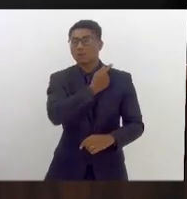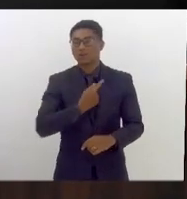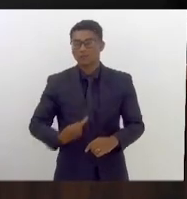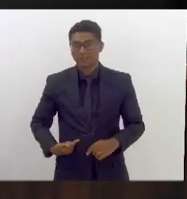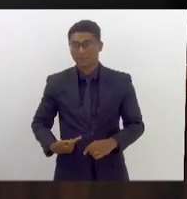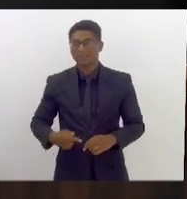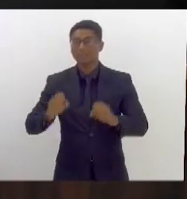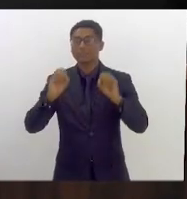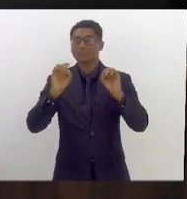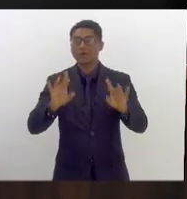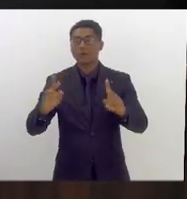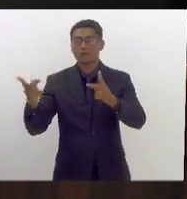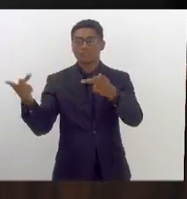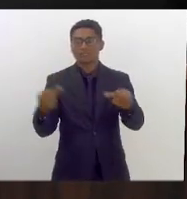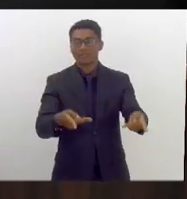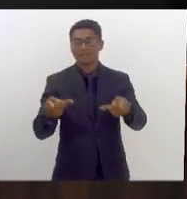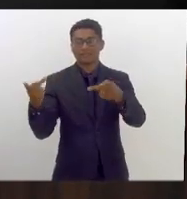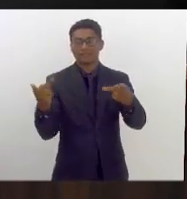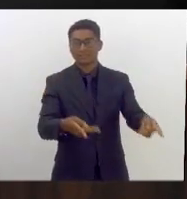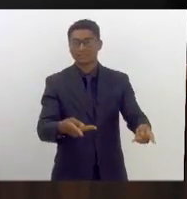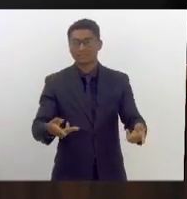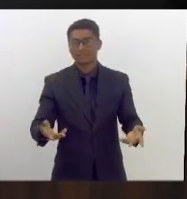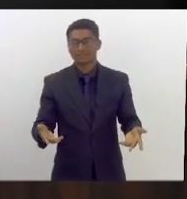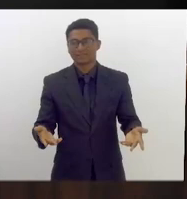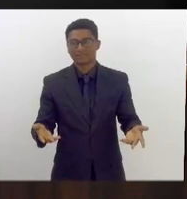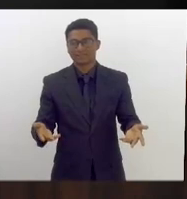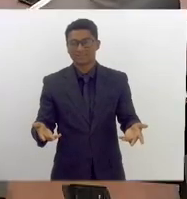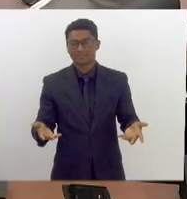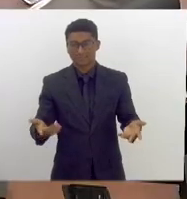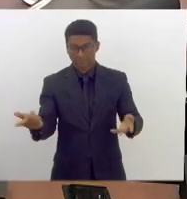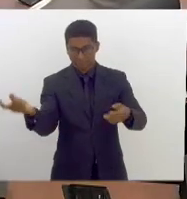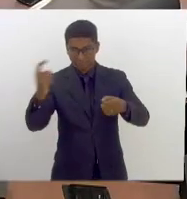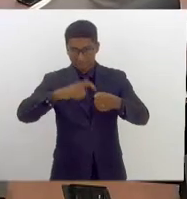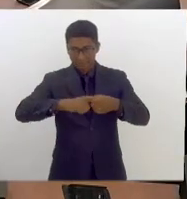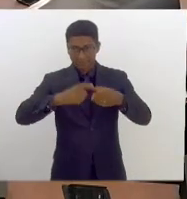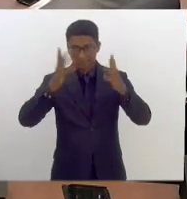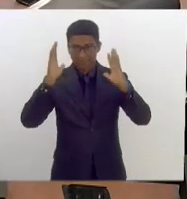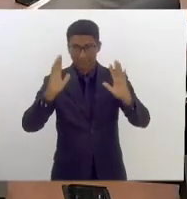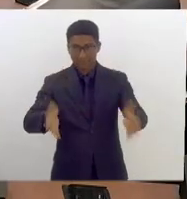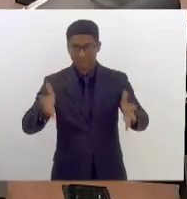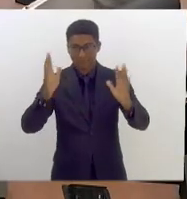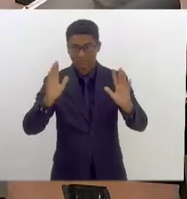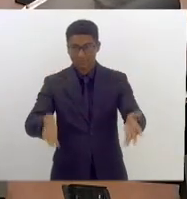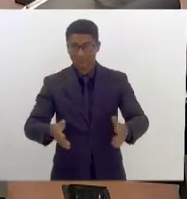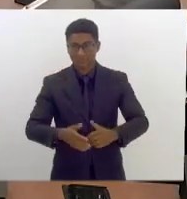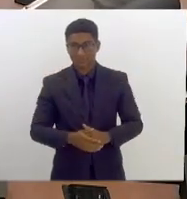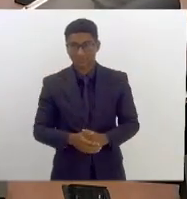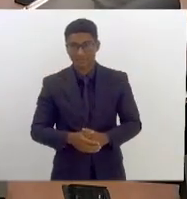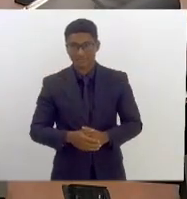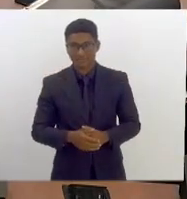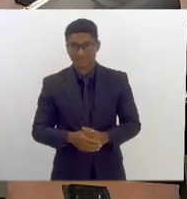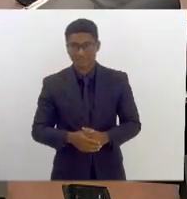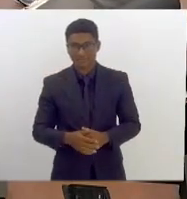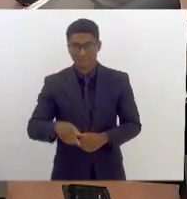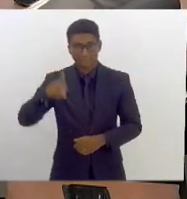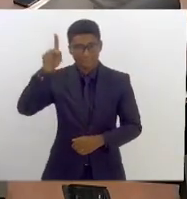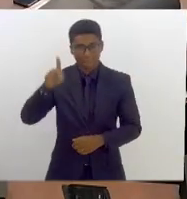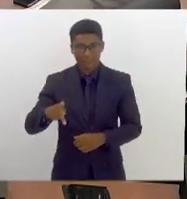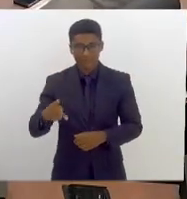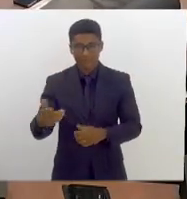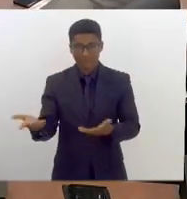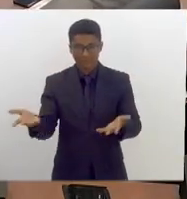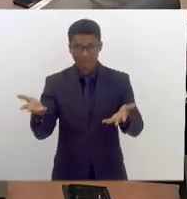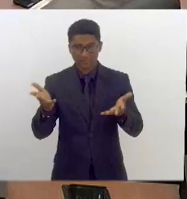era só visitante. Eu não sabia se ele já tinha retornado ao seu status original de nosso queridíssimo presidente.